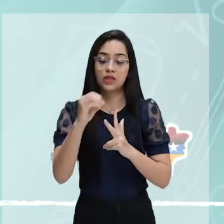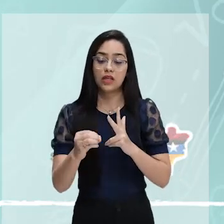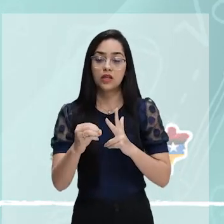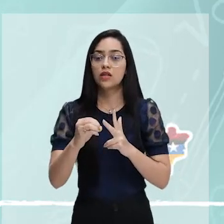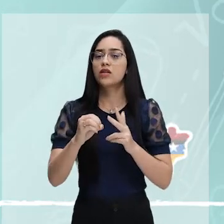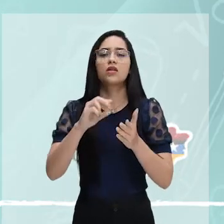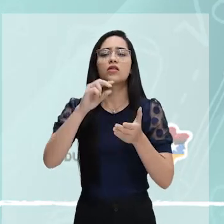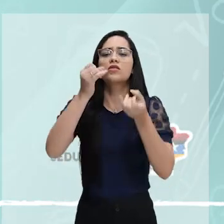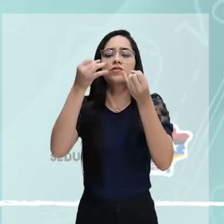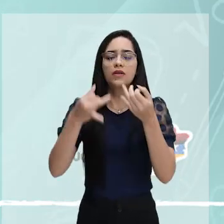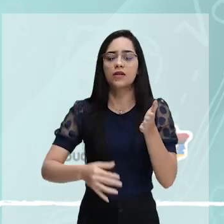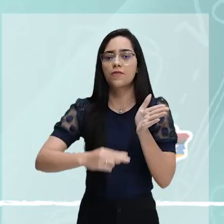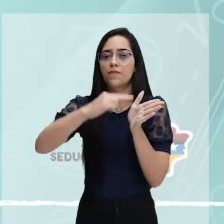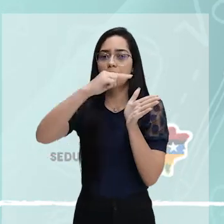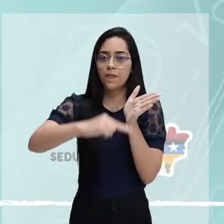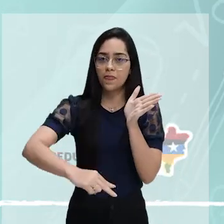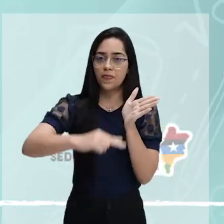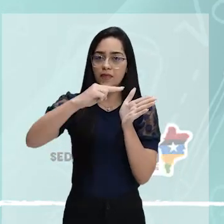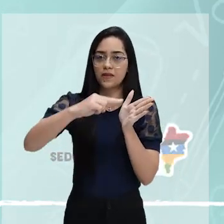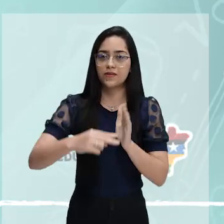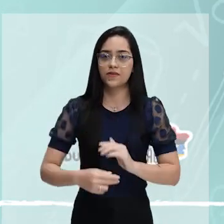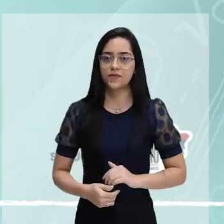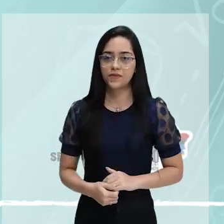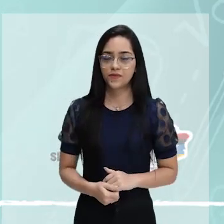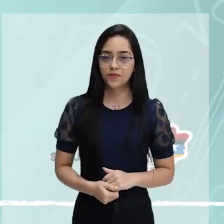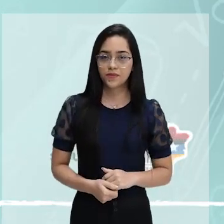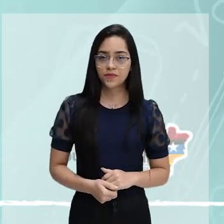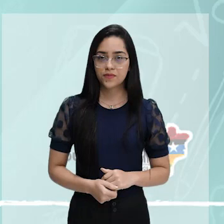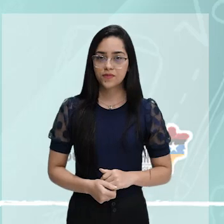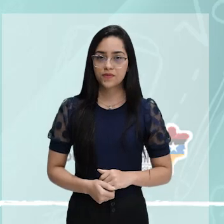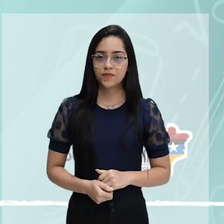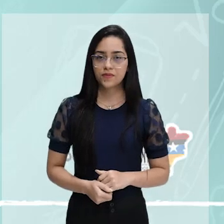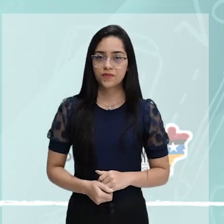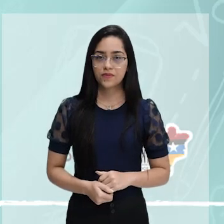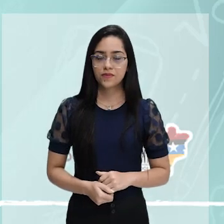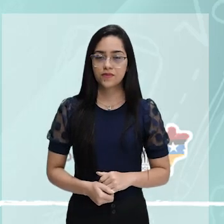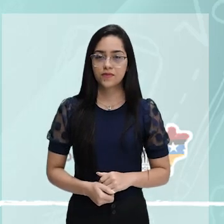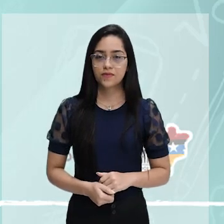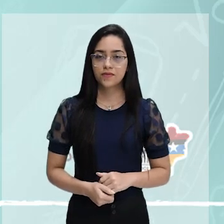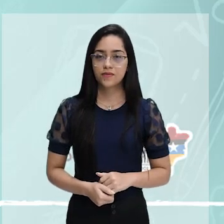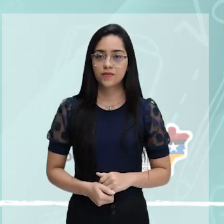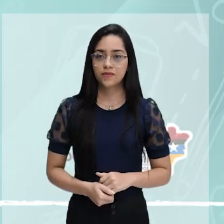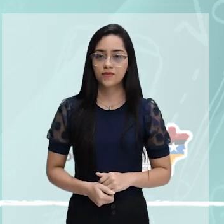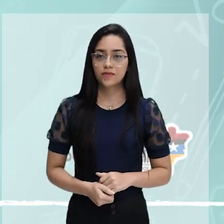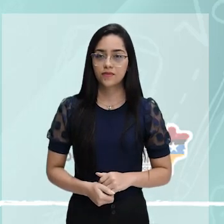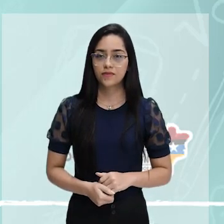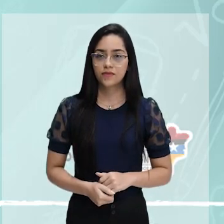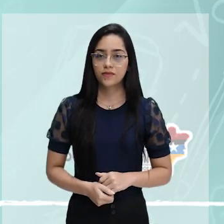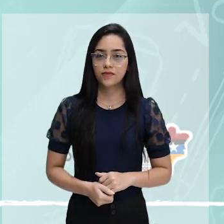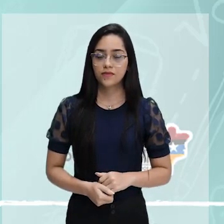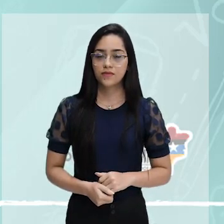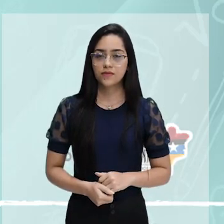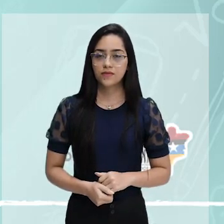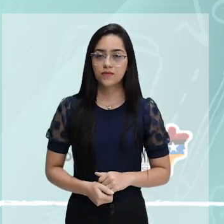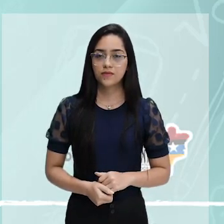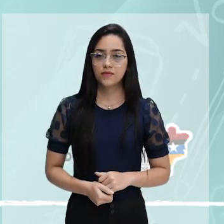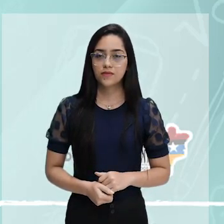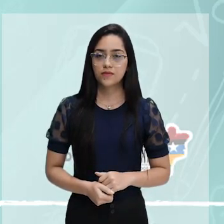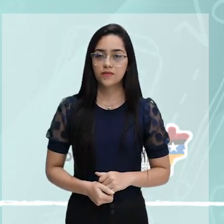e diz assim. No trecho abaixo, o narrador, ao descrever a personagem,